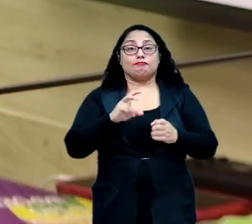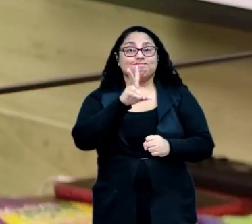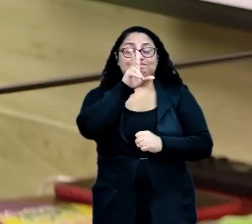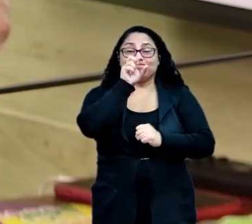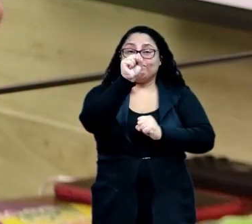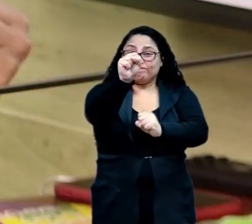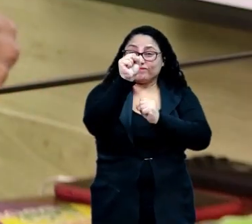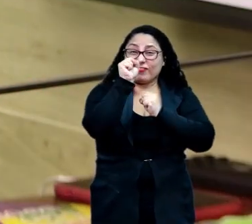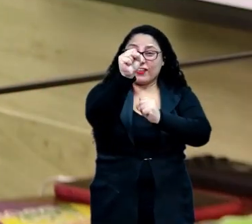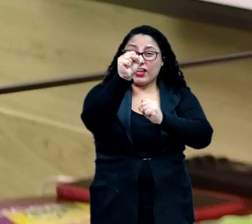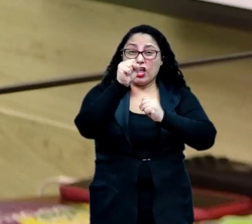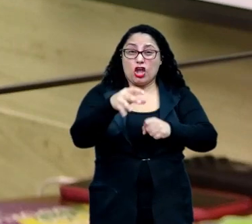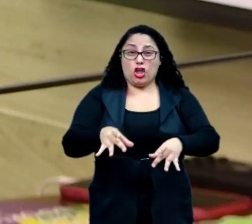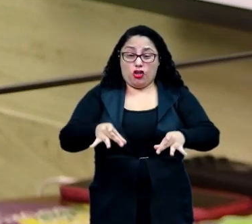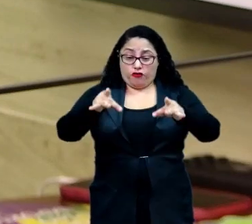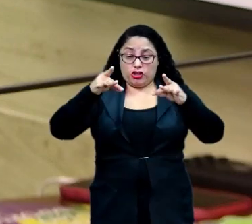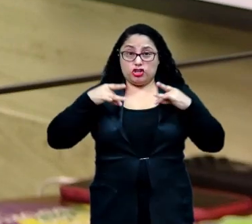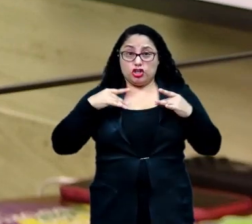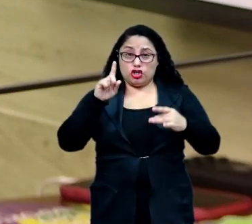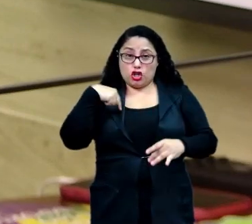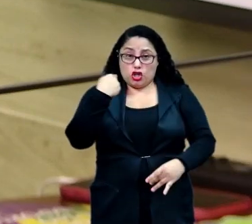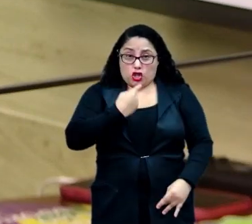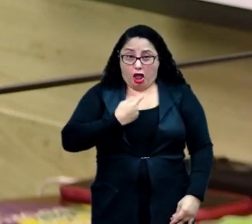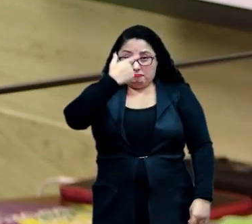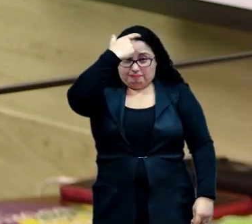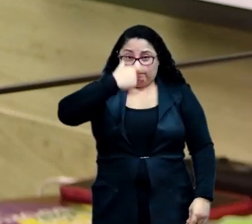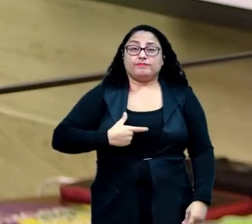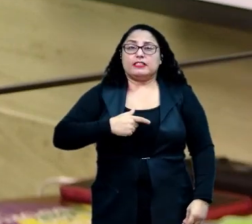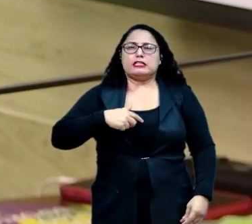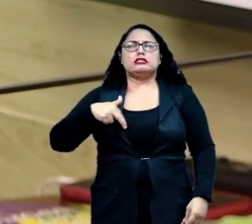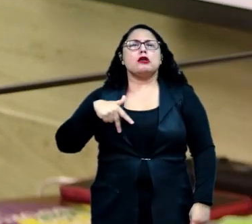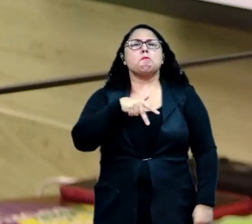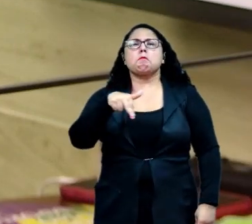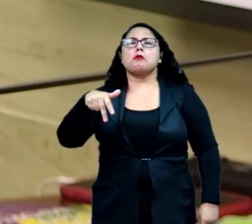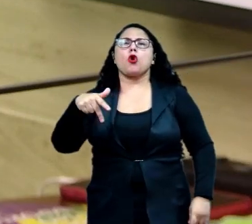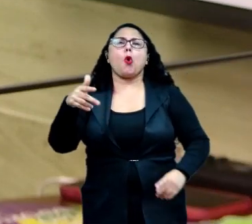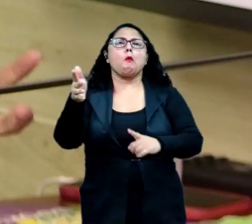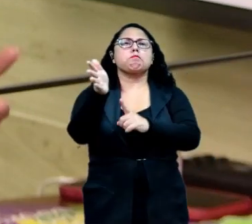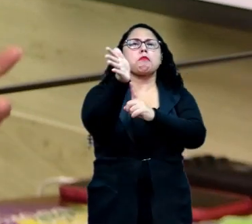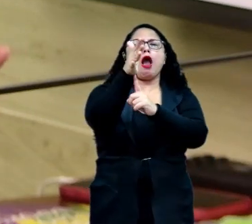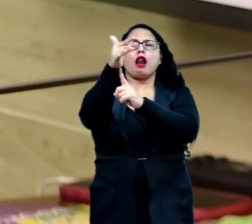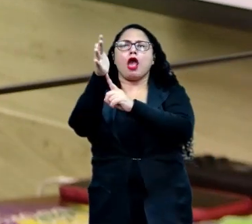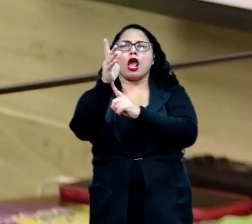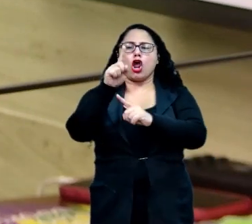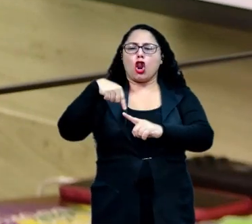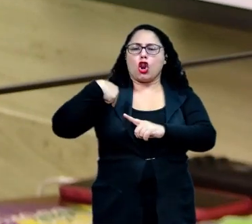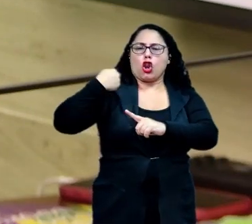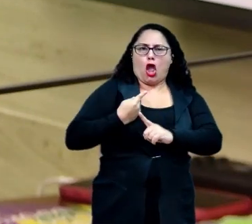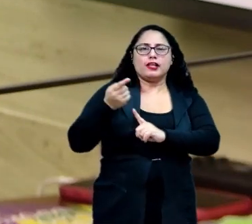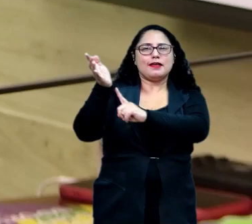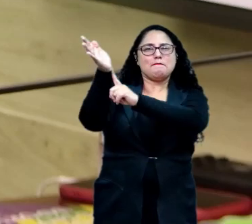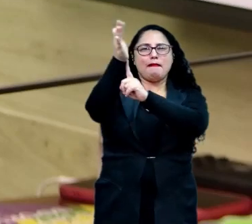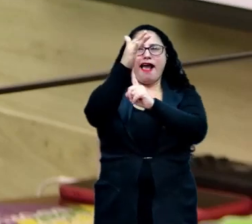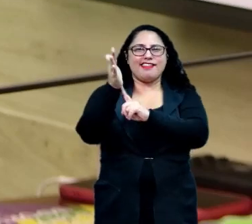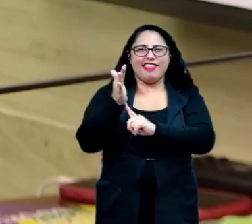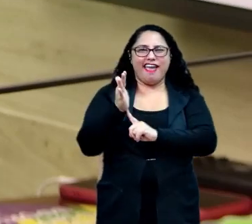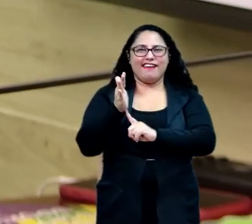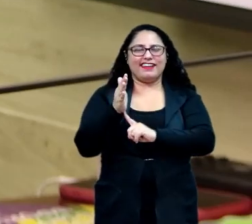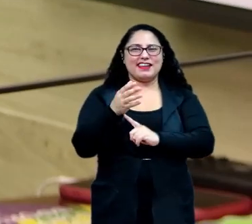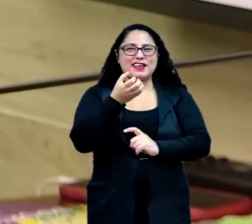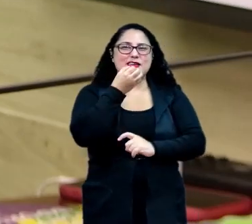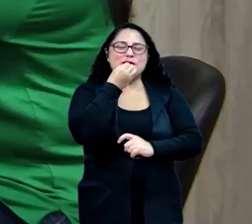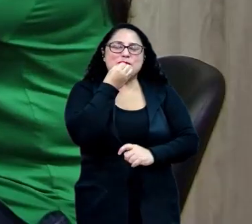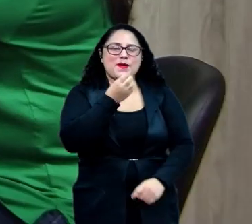um dia da gente se vestir de nós mesmos e seguir na rua como bandeiras, né? Nós somos bandeiras. Isso, muito